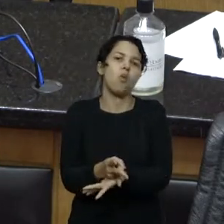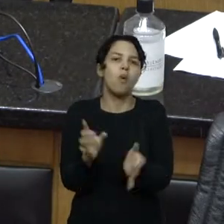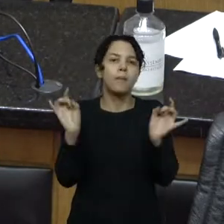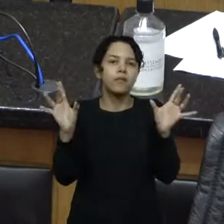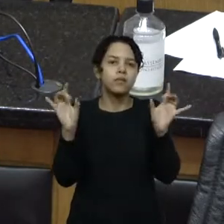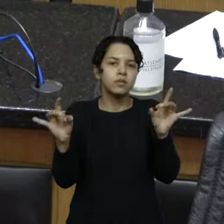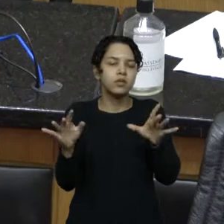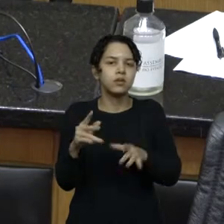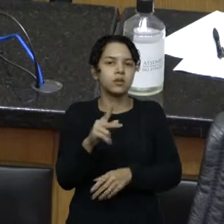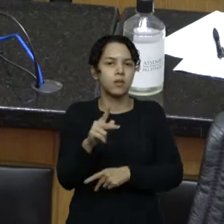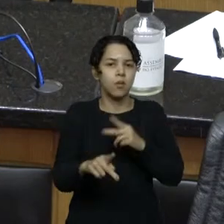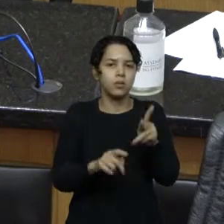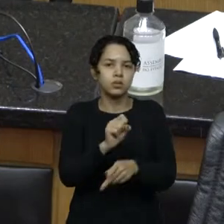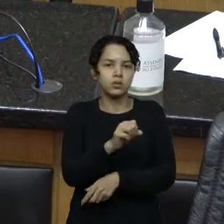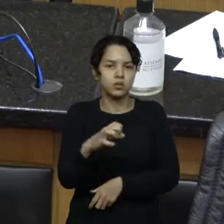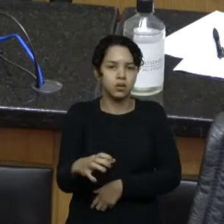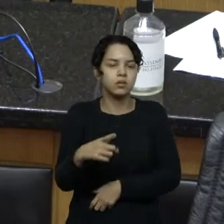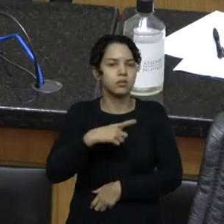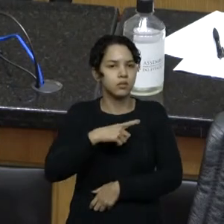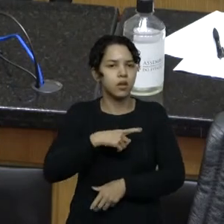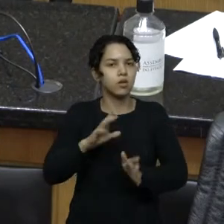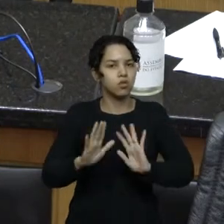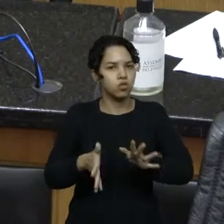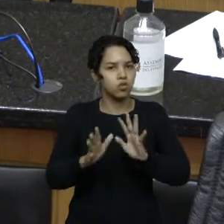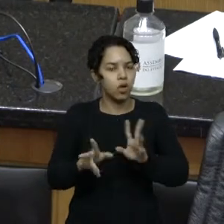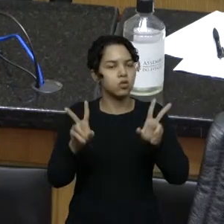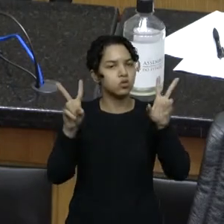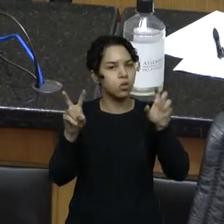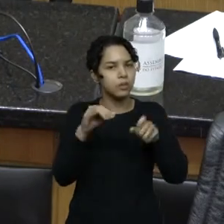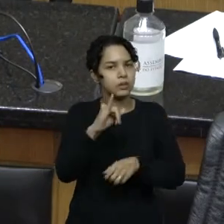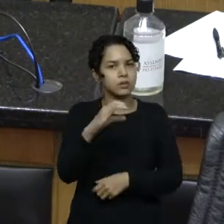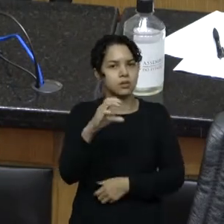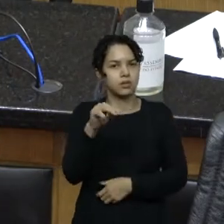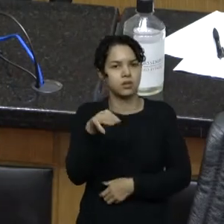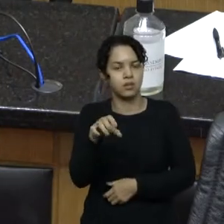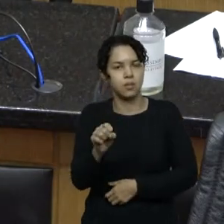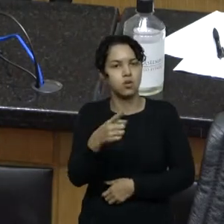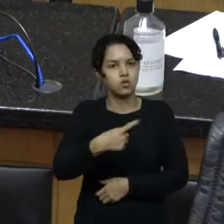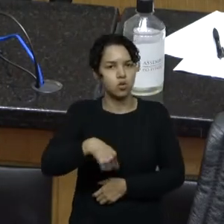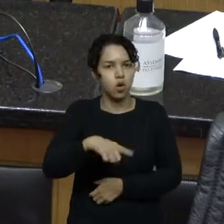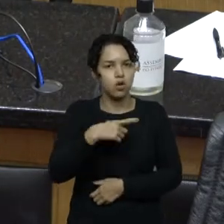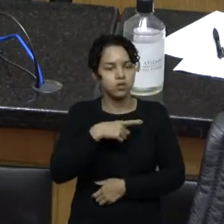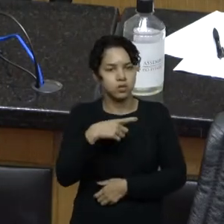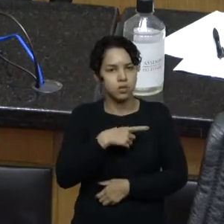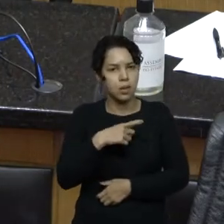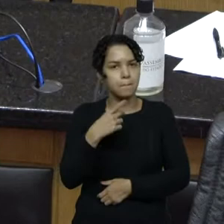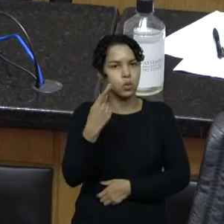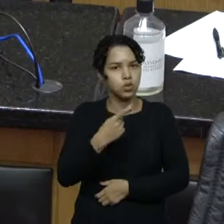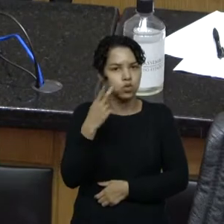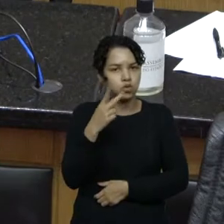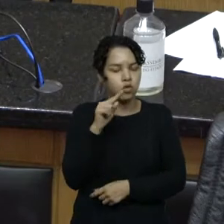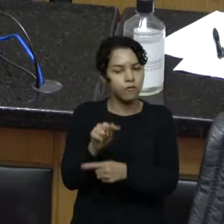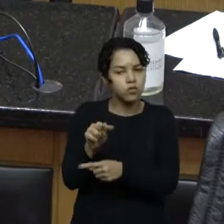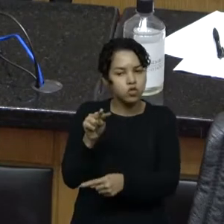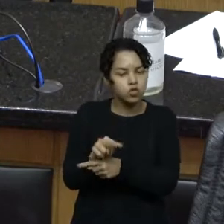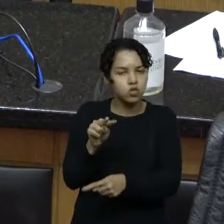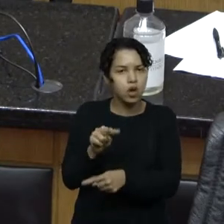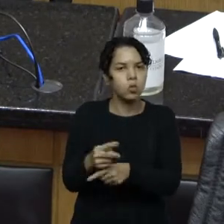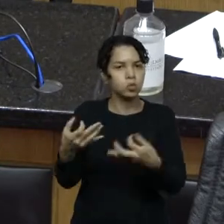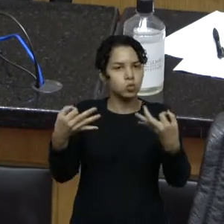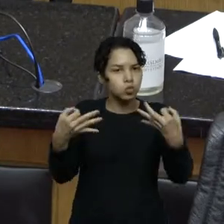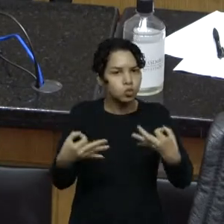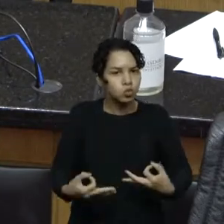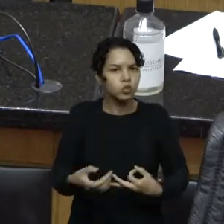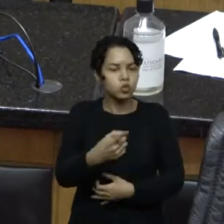já tinham assegurado sem relação aos cm nós tivemos uma política fiscal austera justa que nos